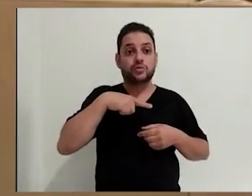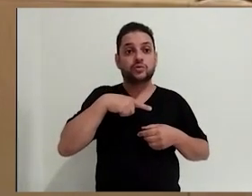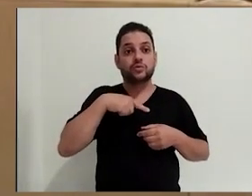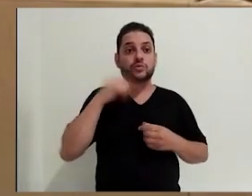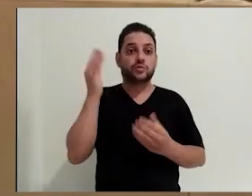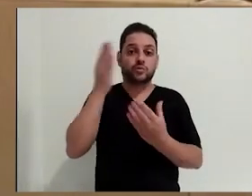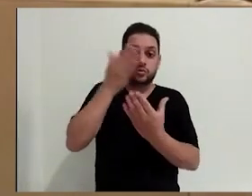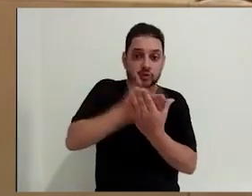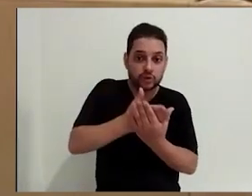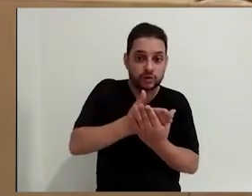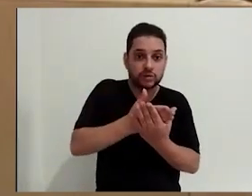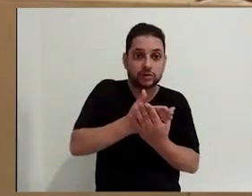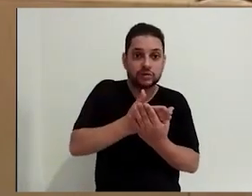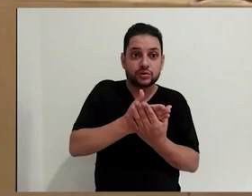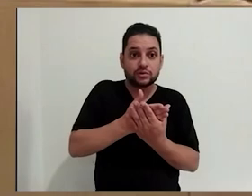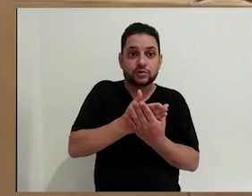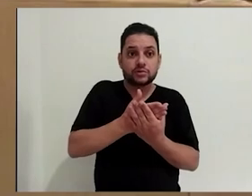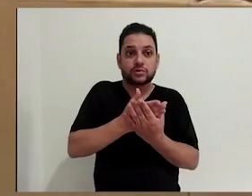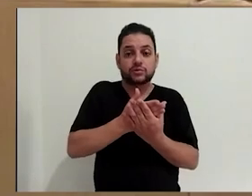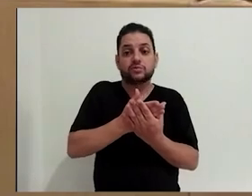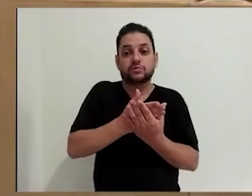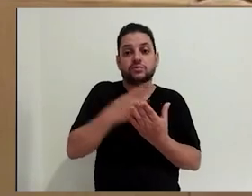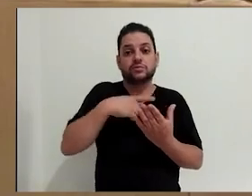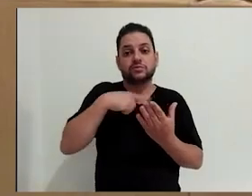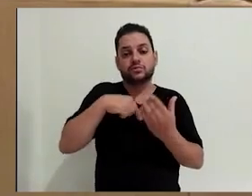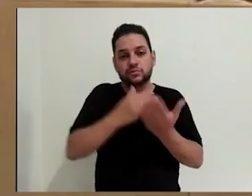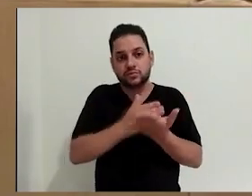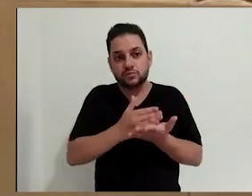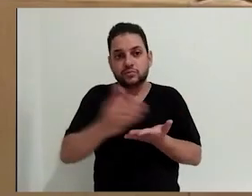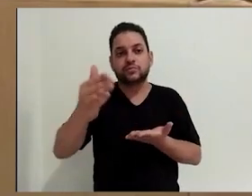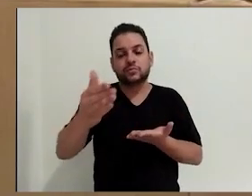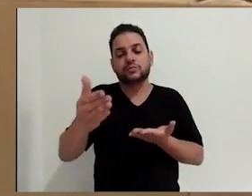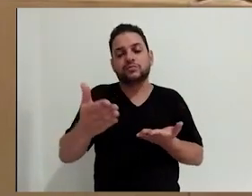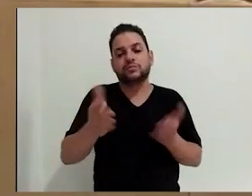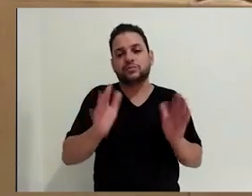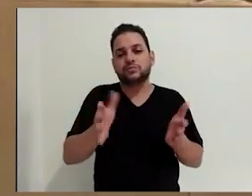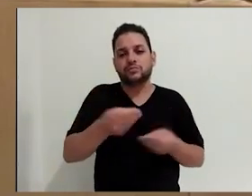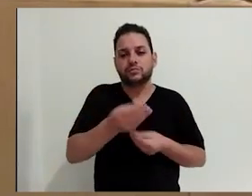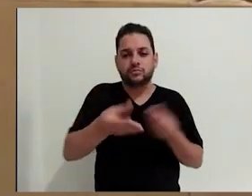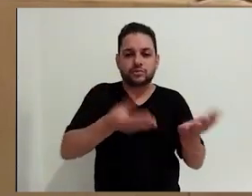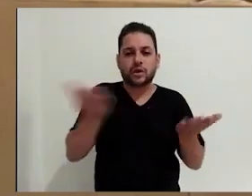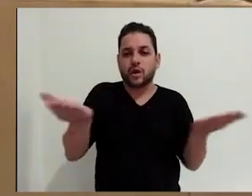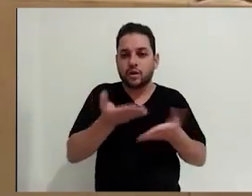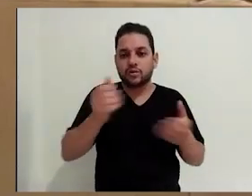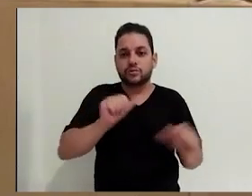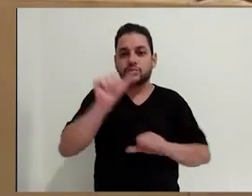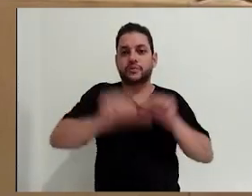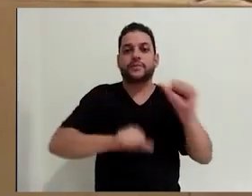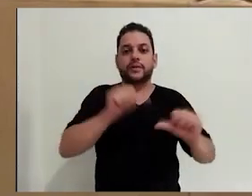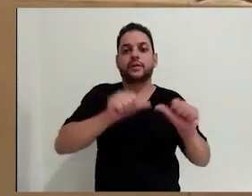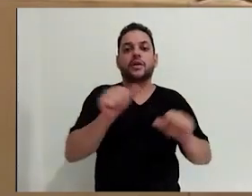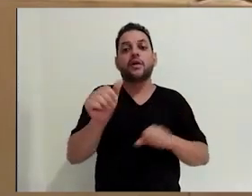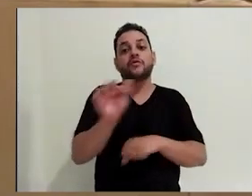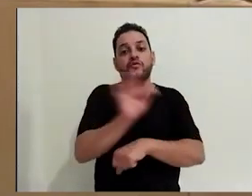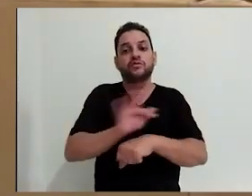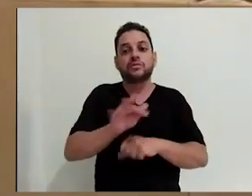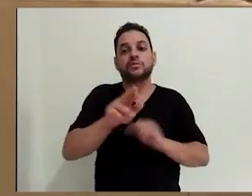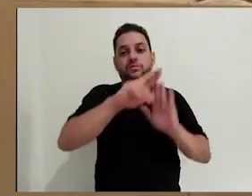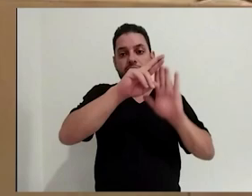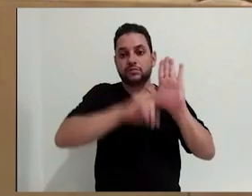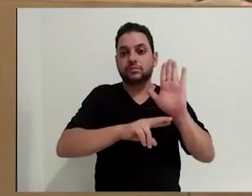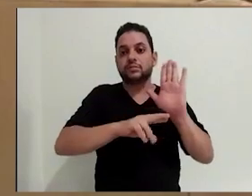juiz. É que no começo eu acho que foi uma distribuição inicial, mas já foi Agora já está atualizado isso. tá bem formalizado e regularizado no sistema, assim.